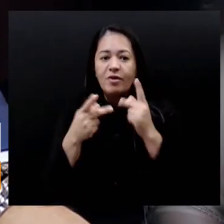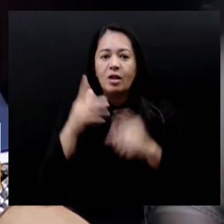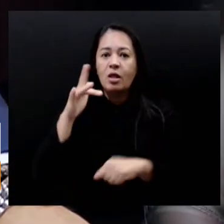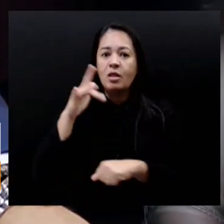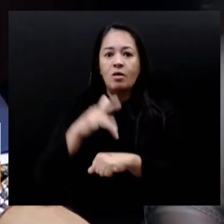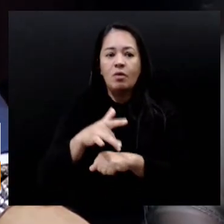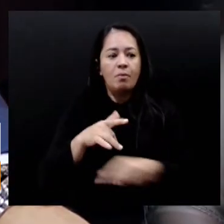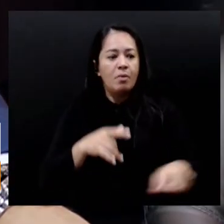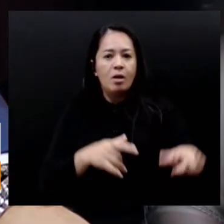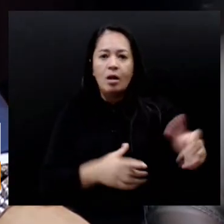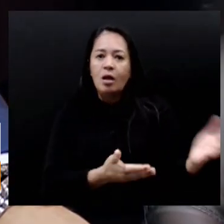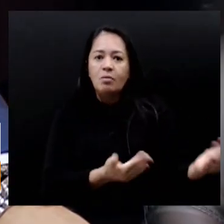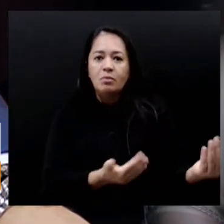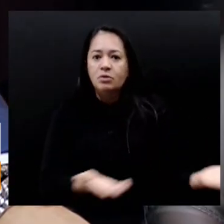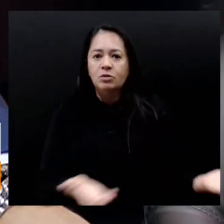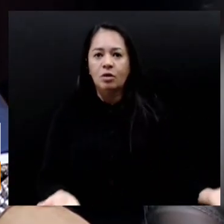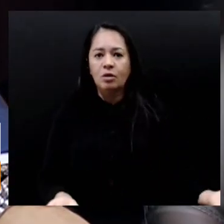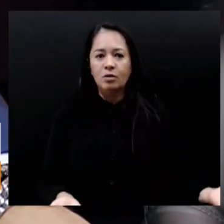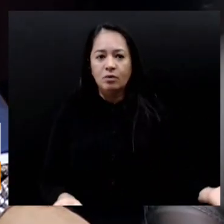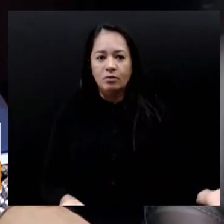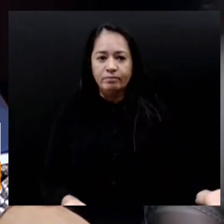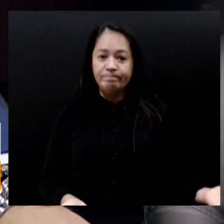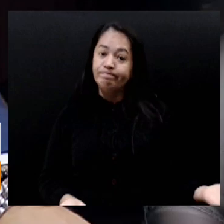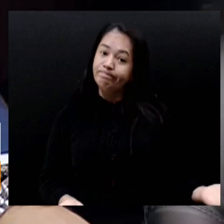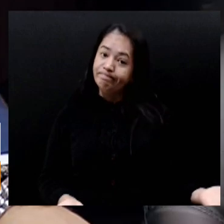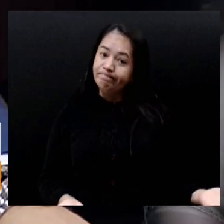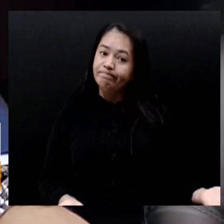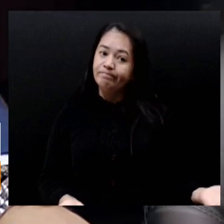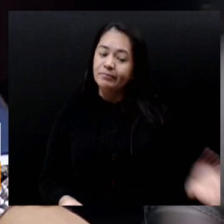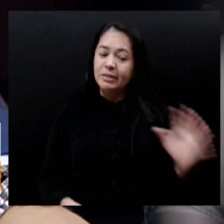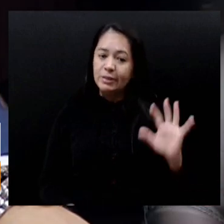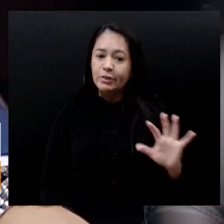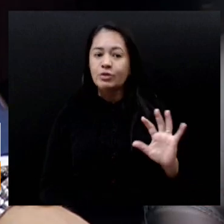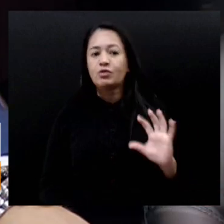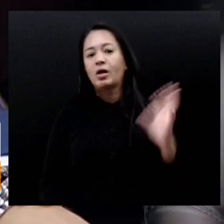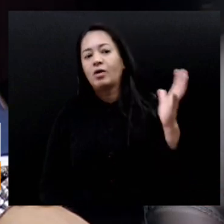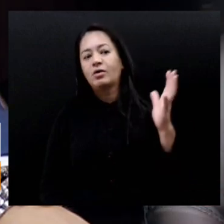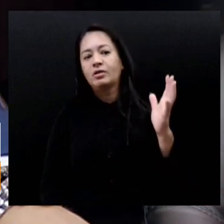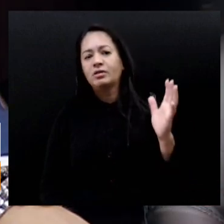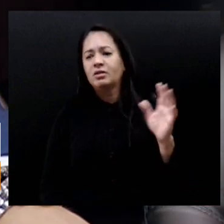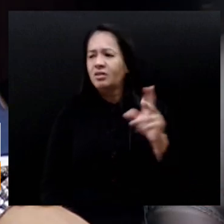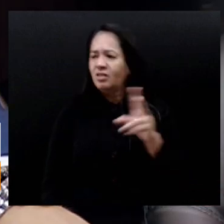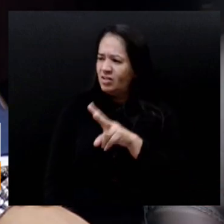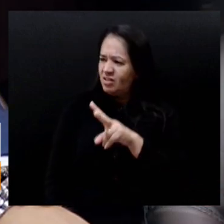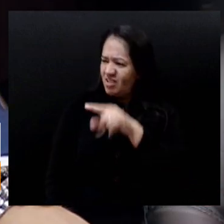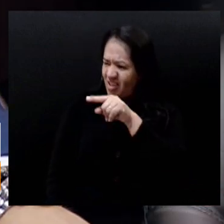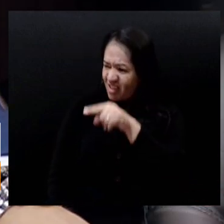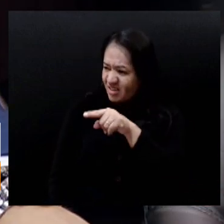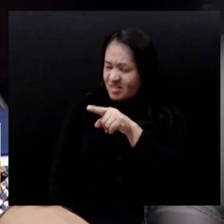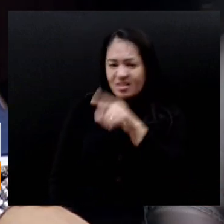garota. Uhum. E então, isso acontece. Na hora que você chega no outro lado, você fala, jura que é essa pessoa que tava falando isso? Então, como E